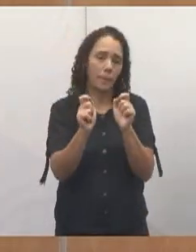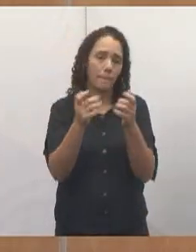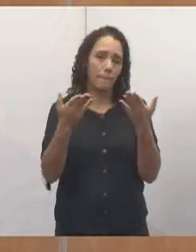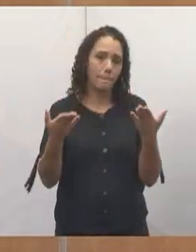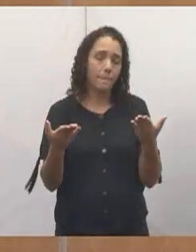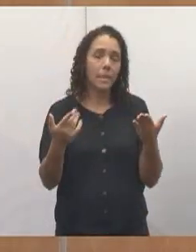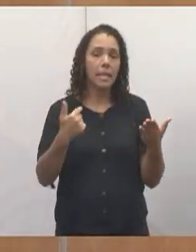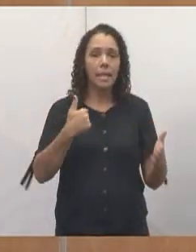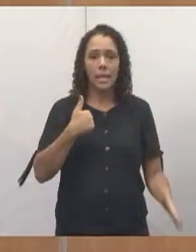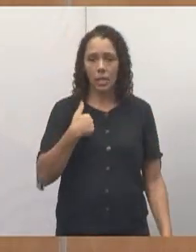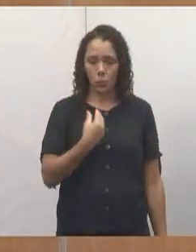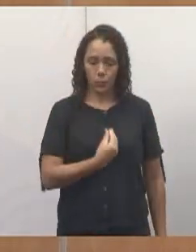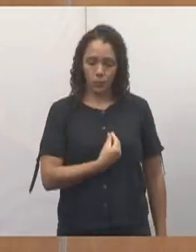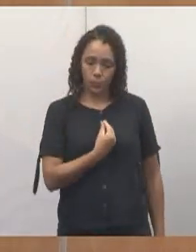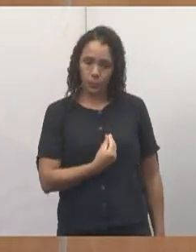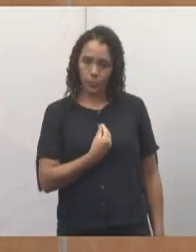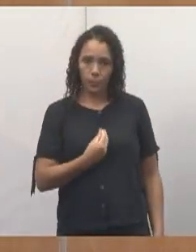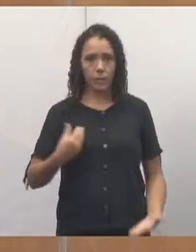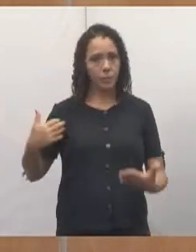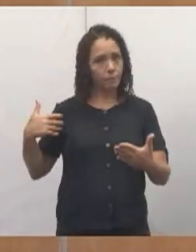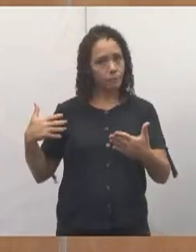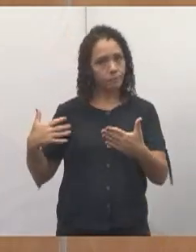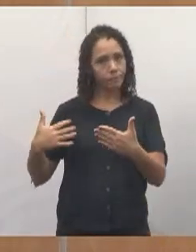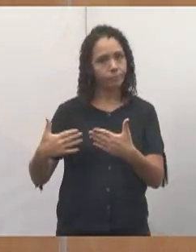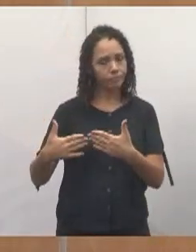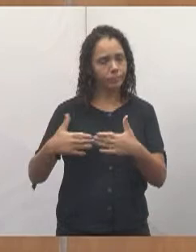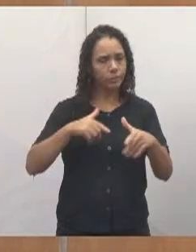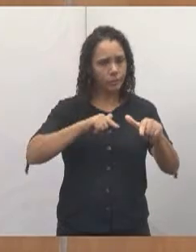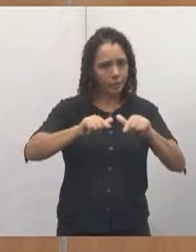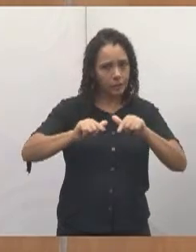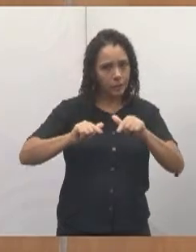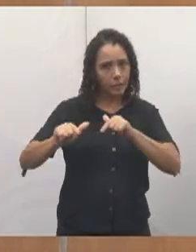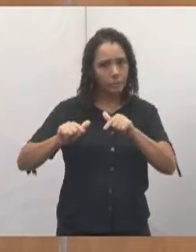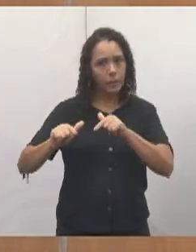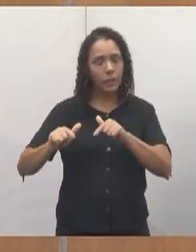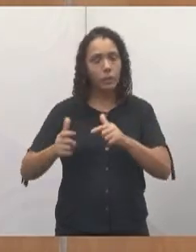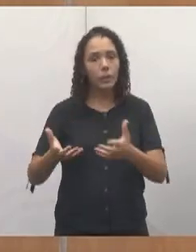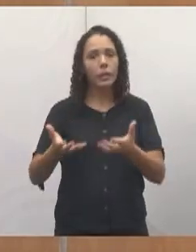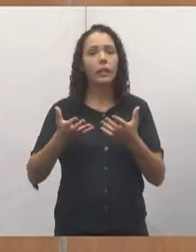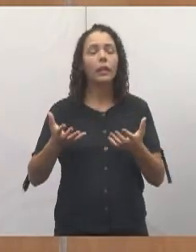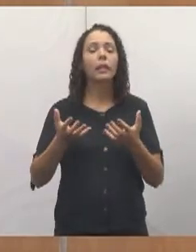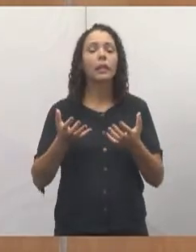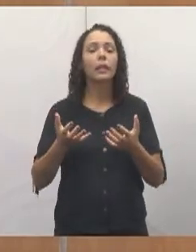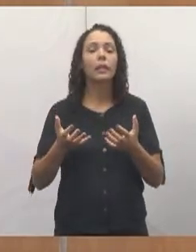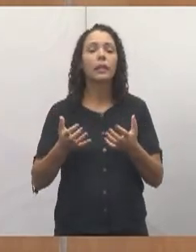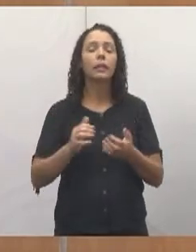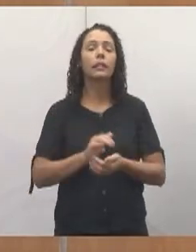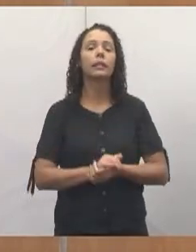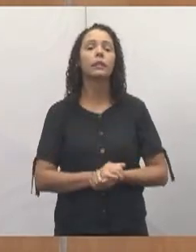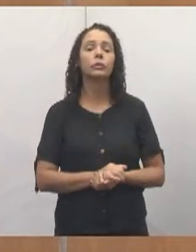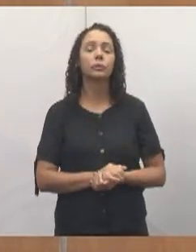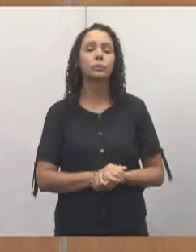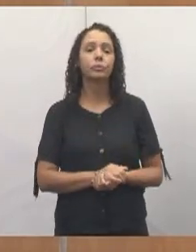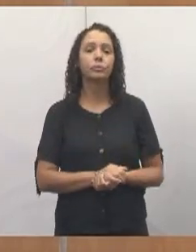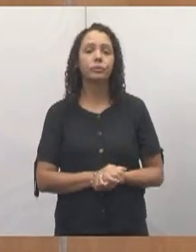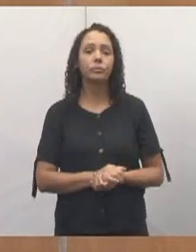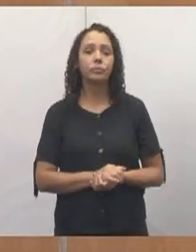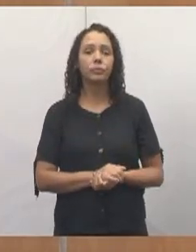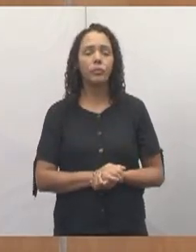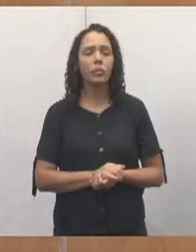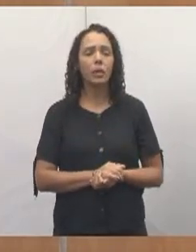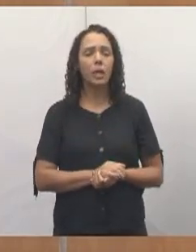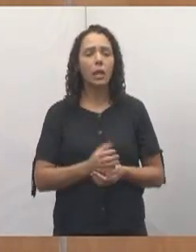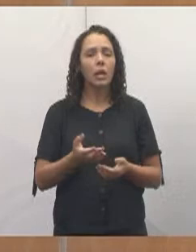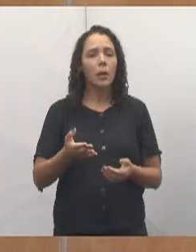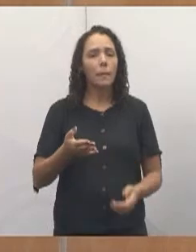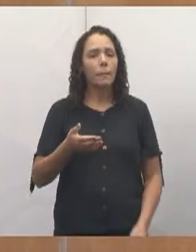toda a minha vida de profissão na busca da recuperação da credibilidade e